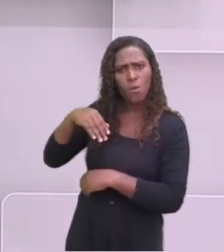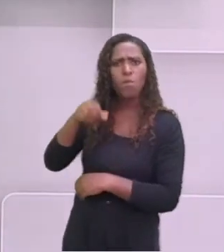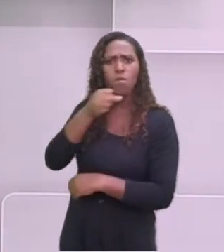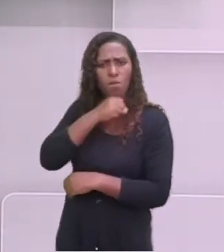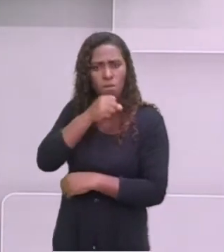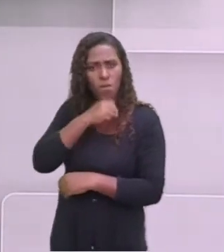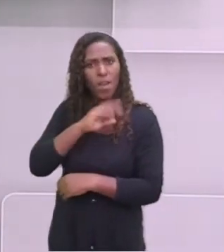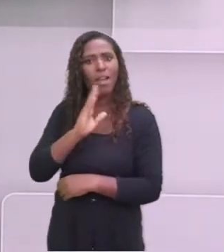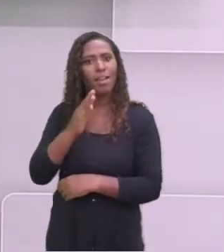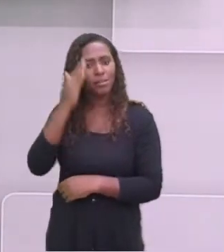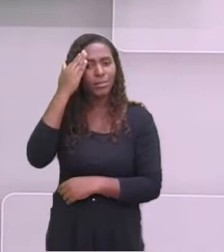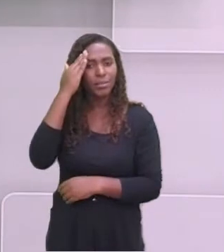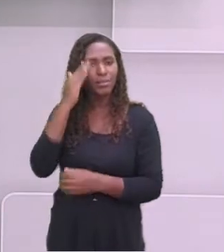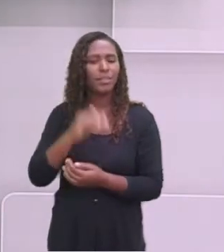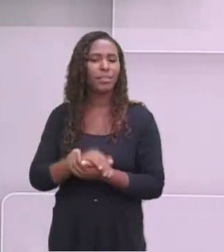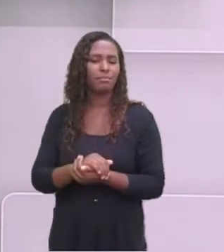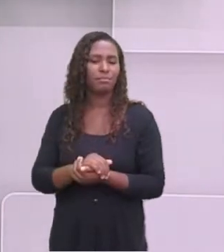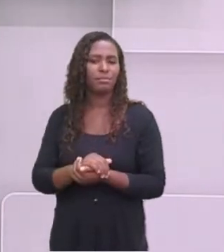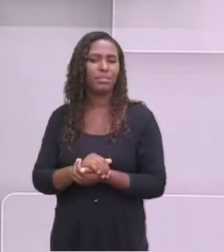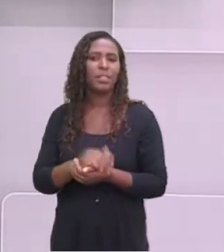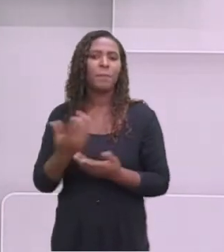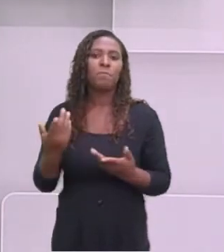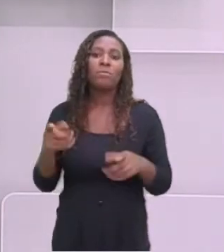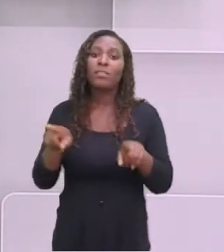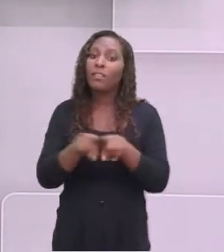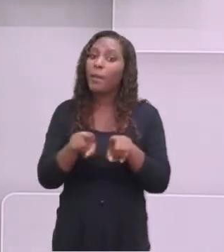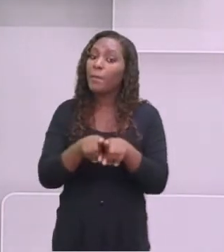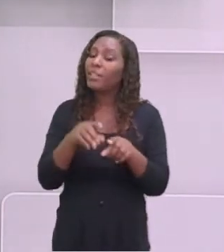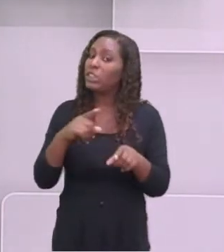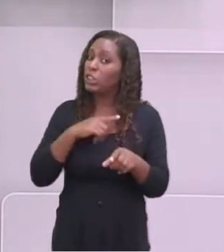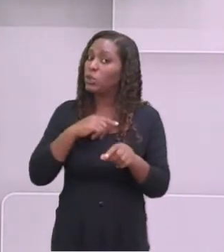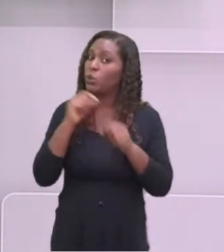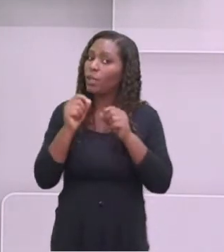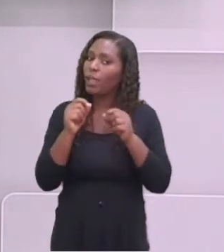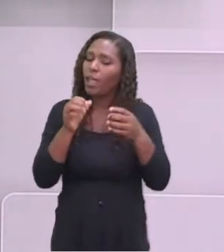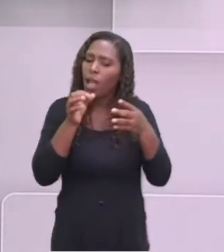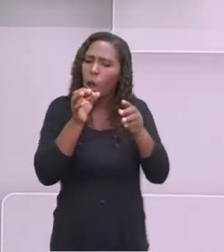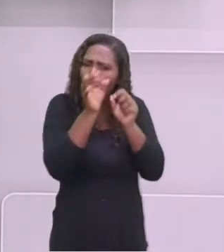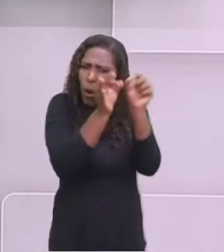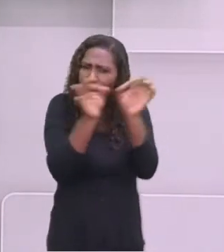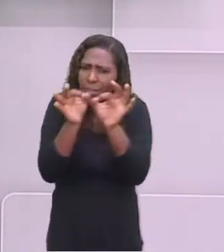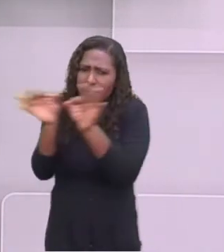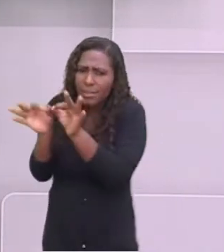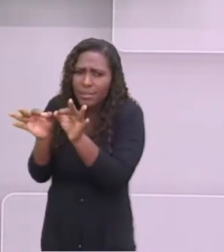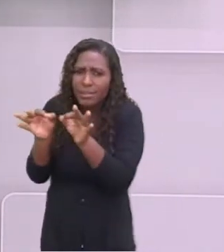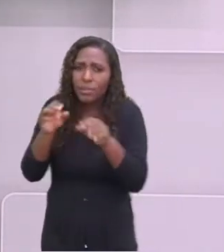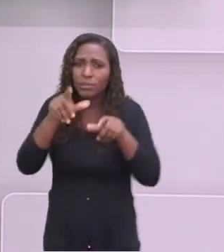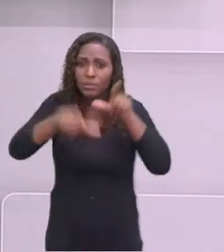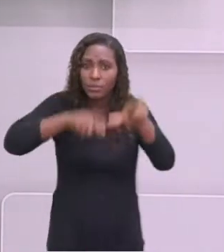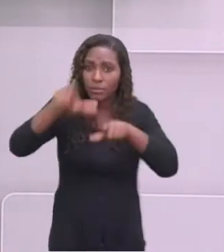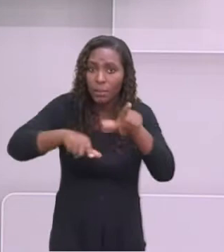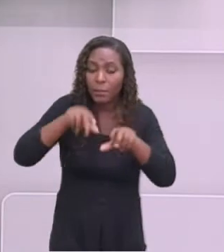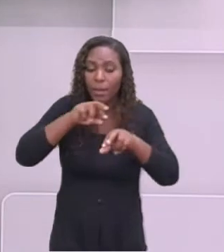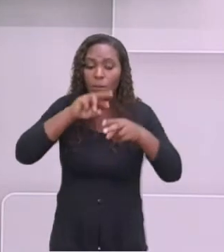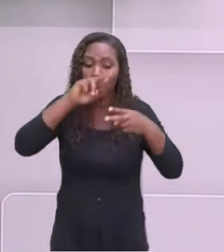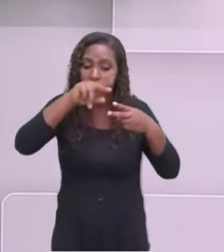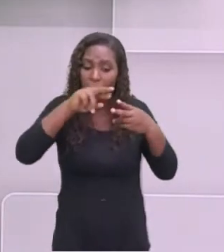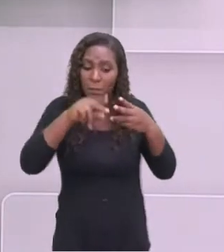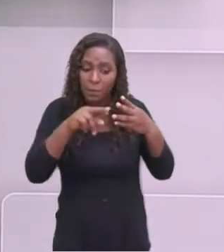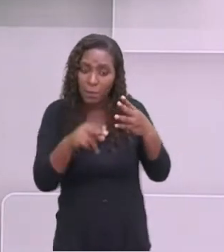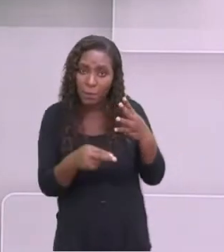no gênero e na idade. Vamos ver. No gênero, então, homem e mulher tinham atividades separadas. E